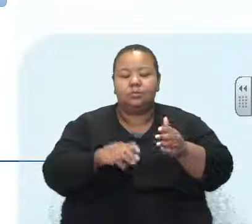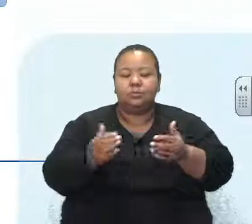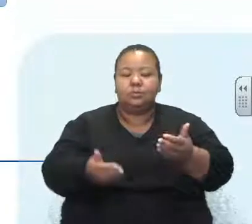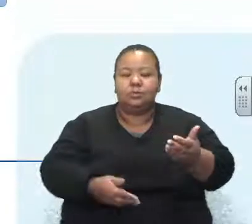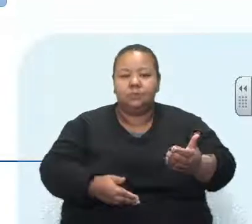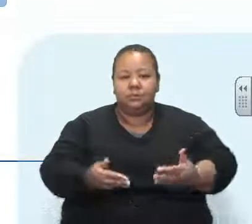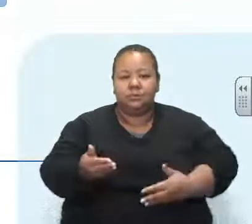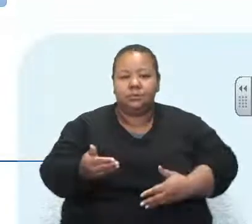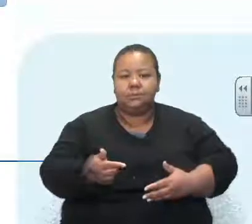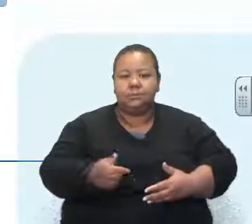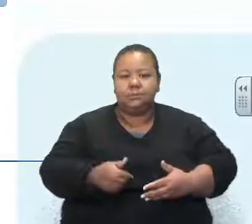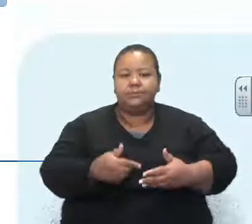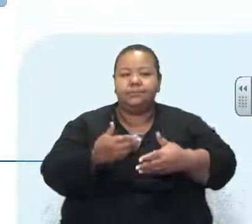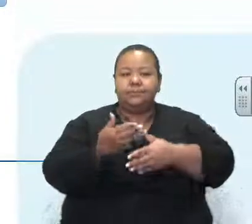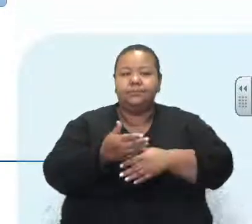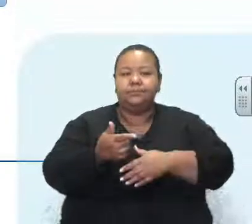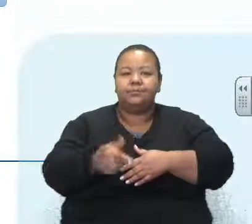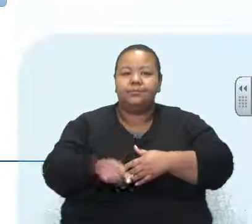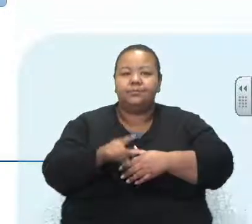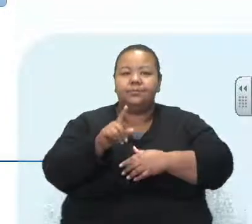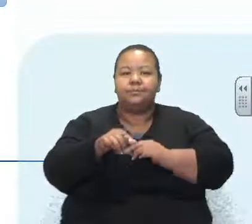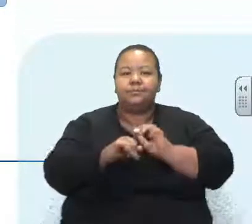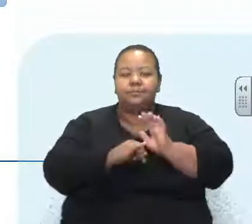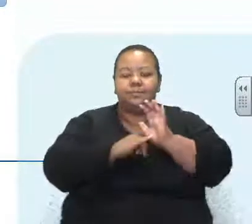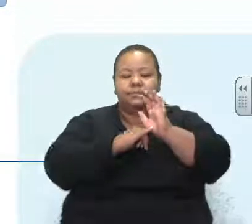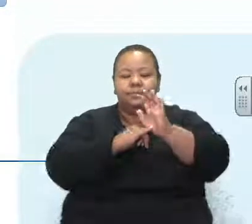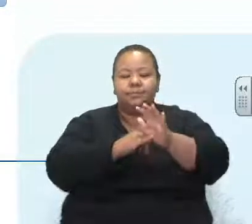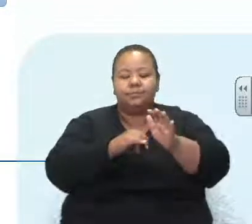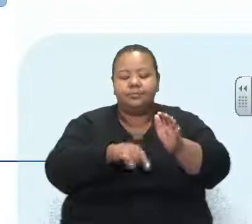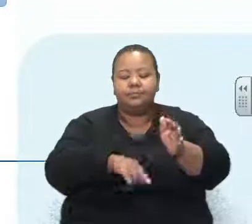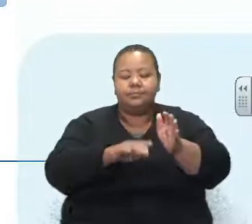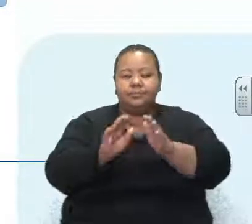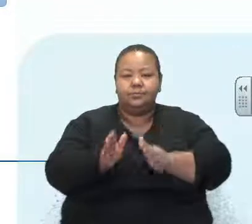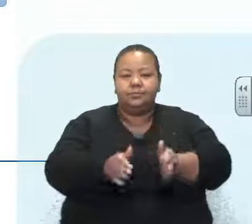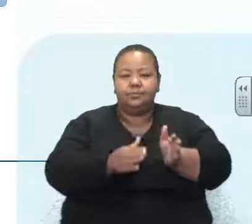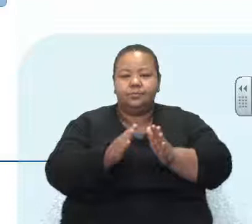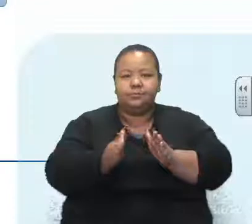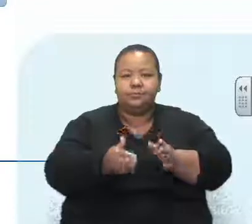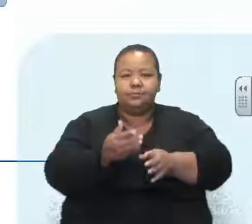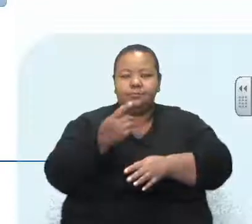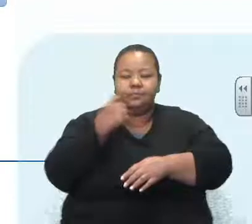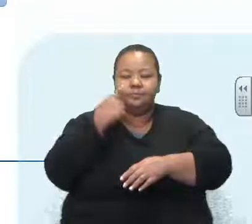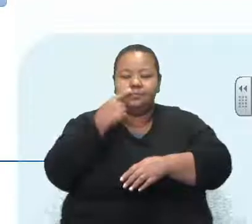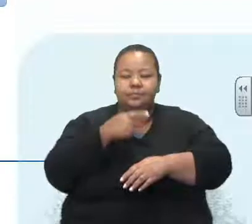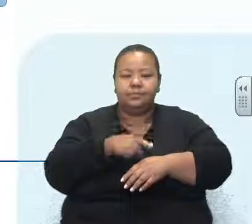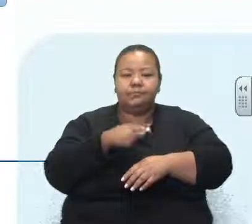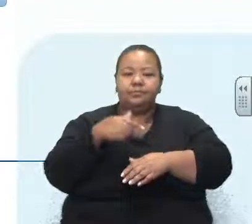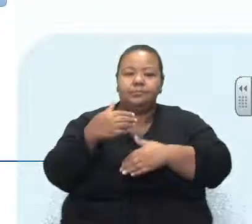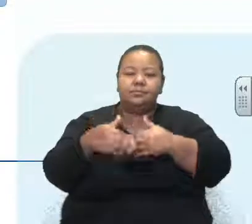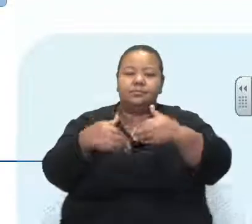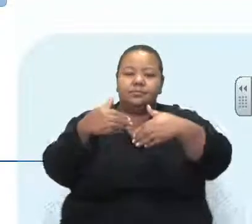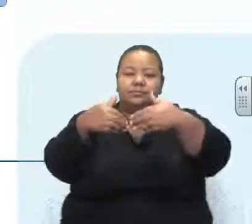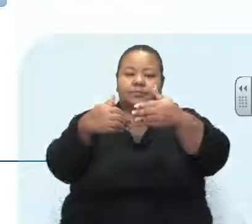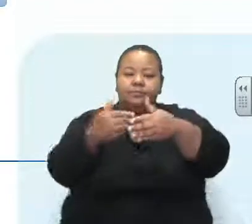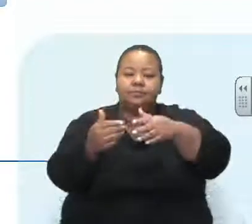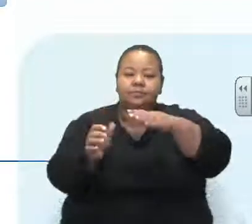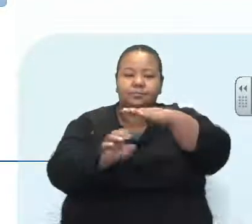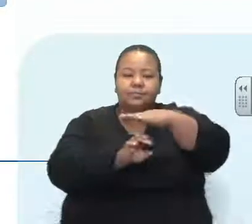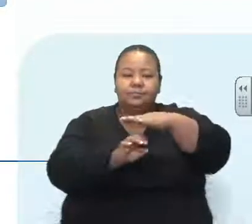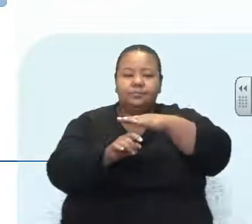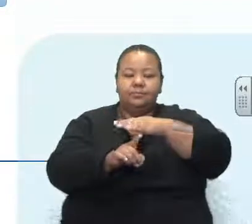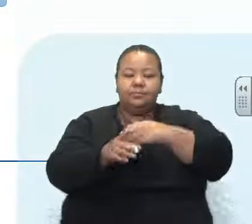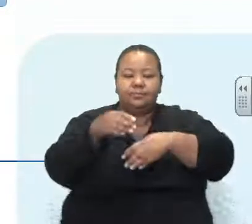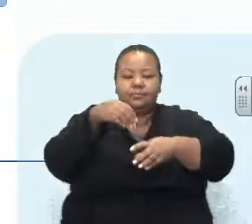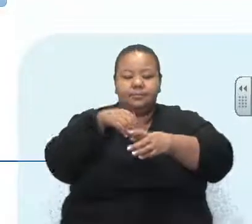qual eu estou utilizando. Os indicadores de produtividade, eles vão medir o desempenho da empresa no campo